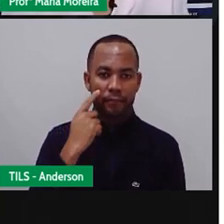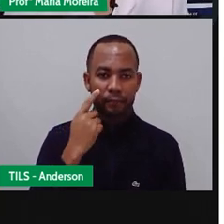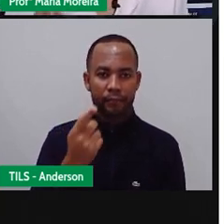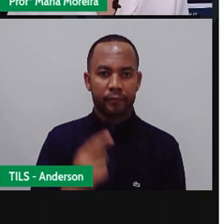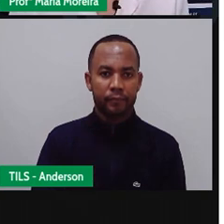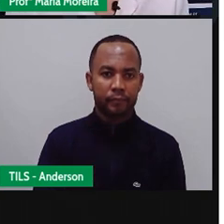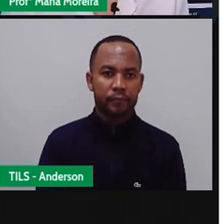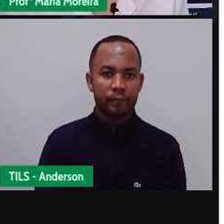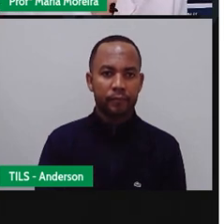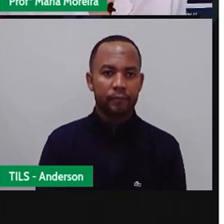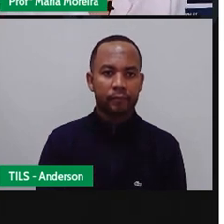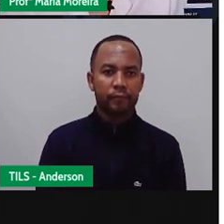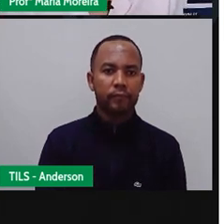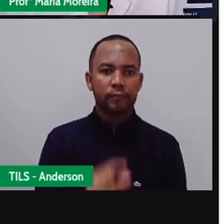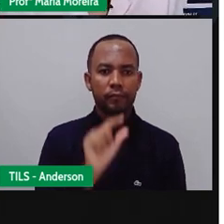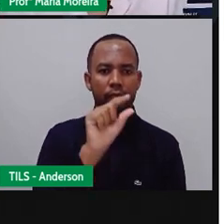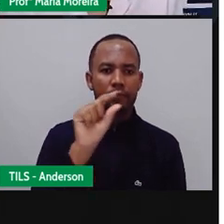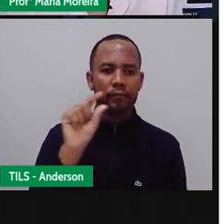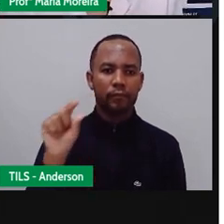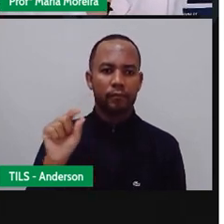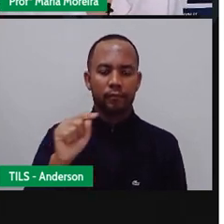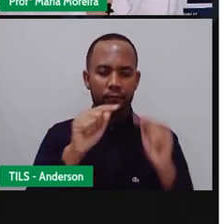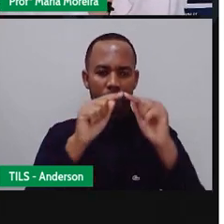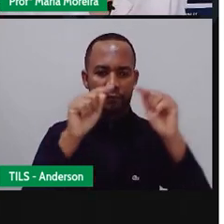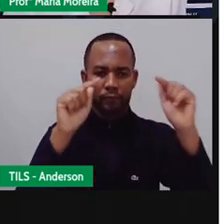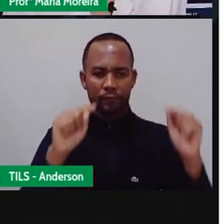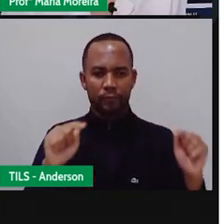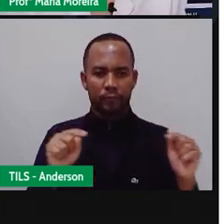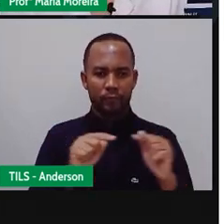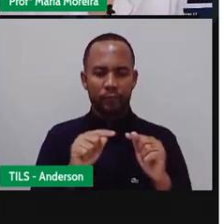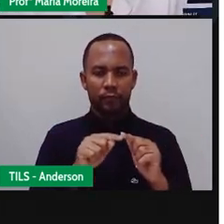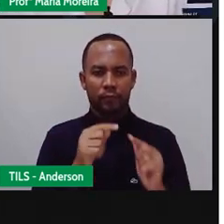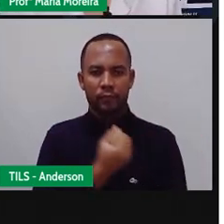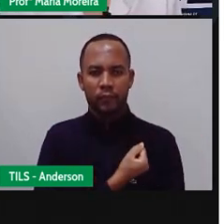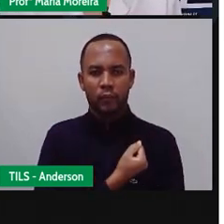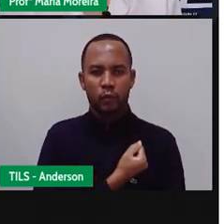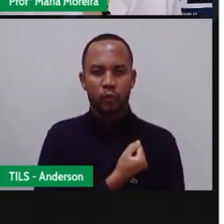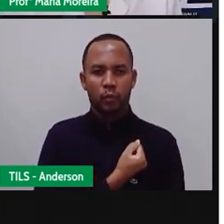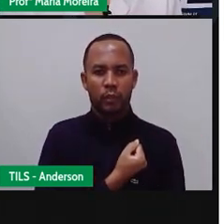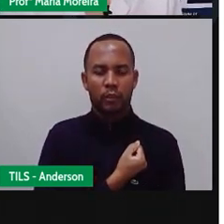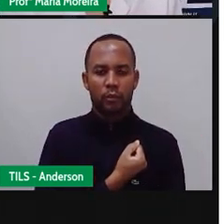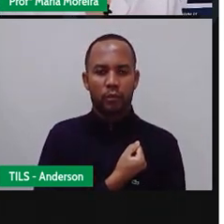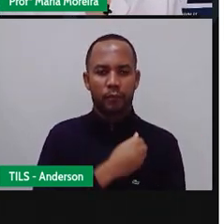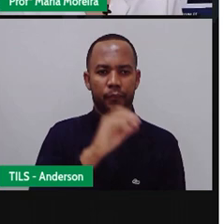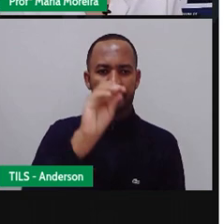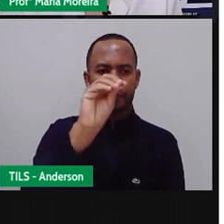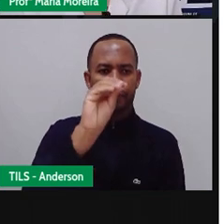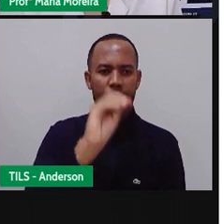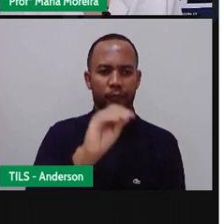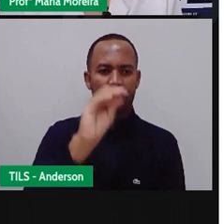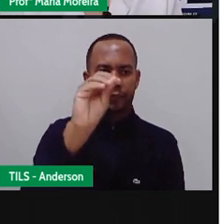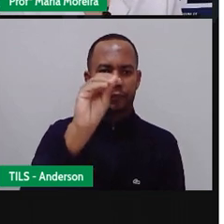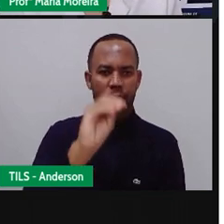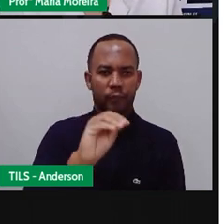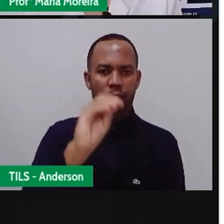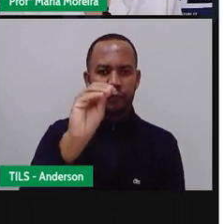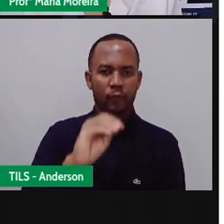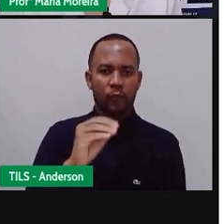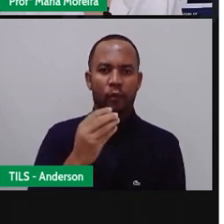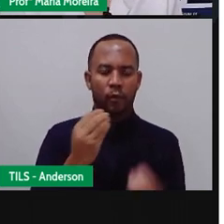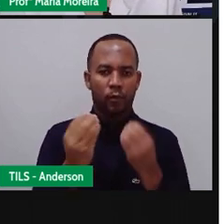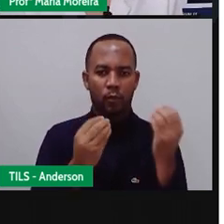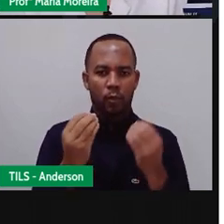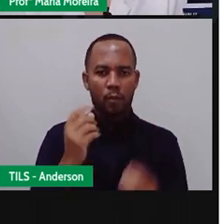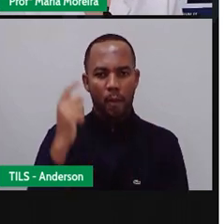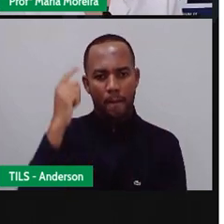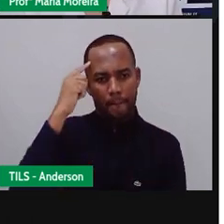é bom represente no quadro posicional os números em destaque bom o quadro posicionar